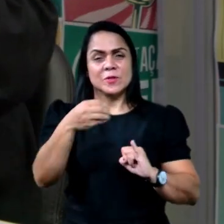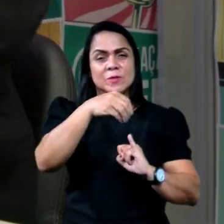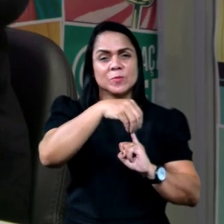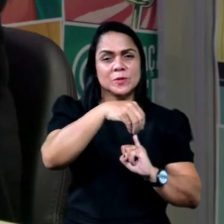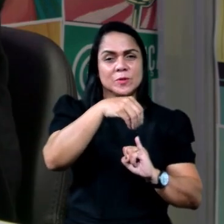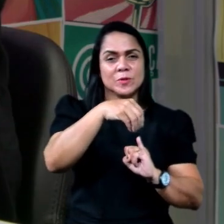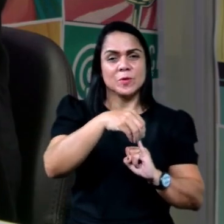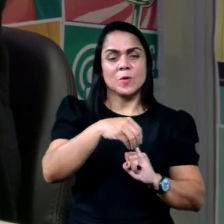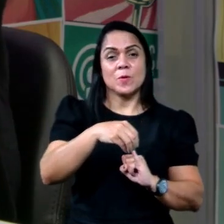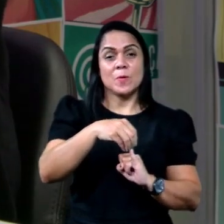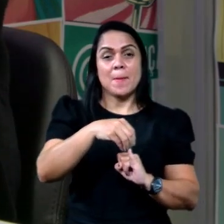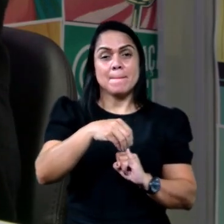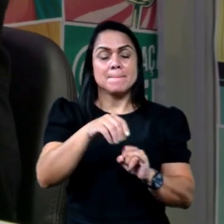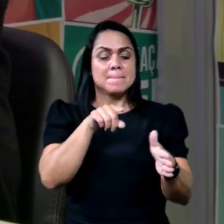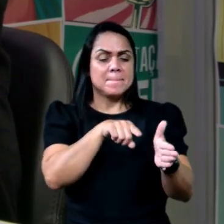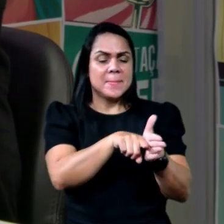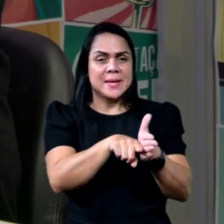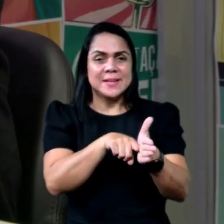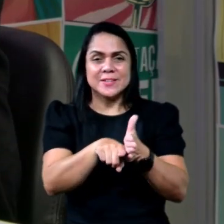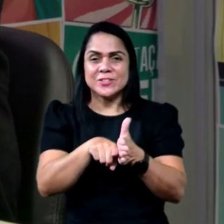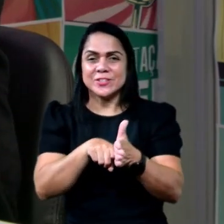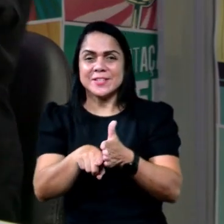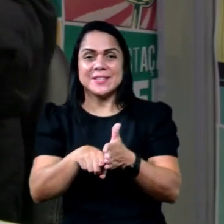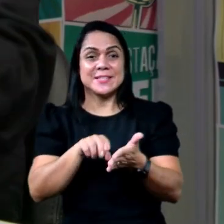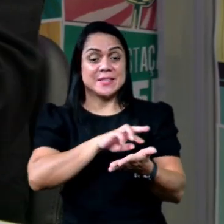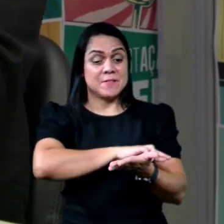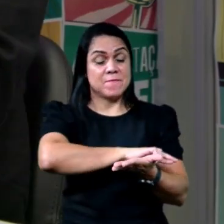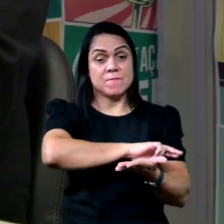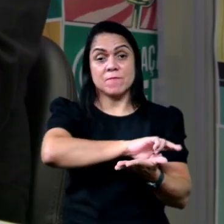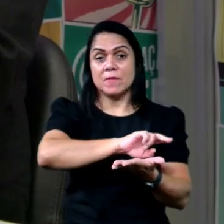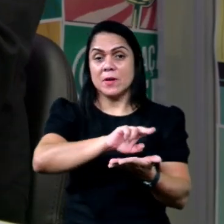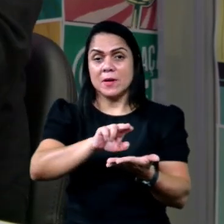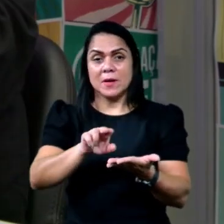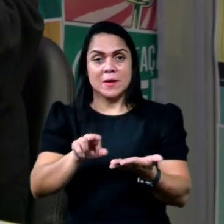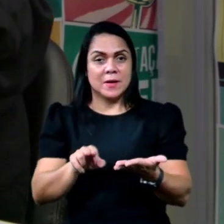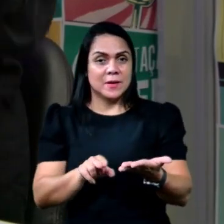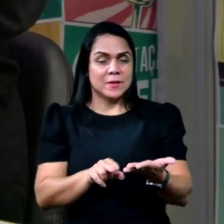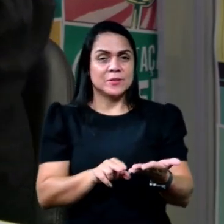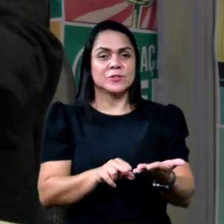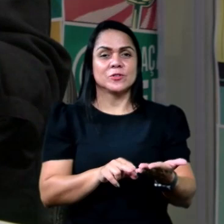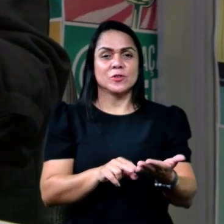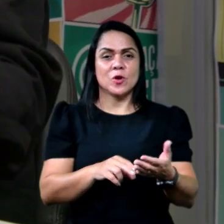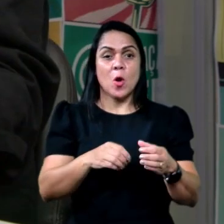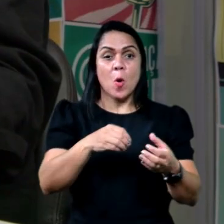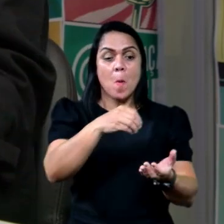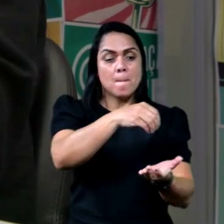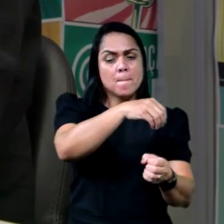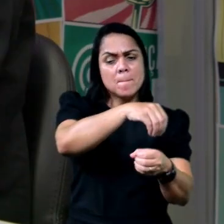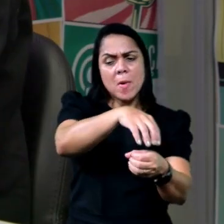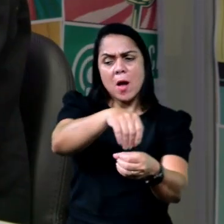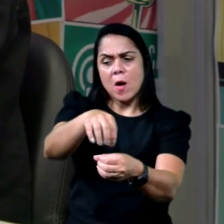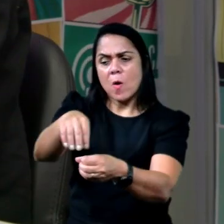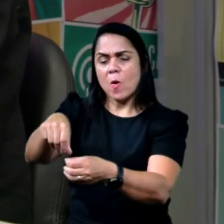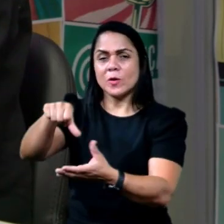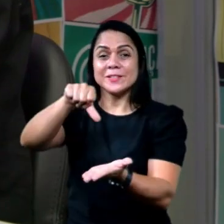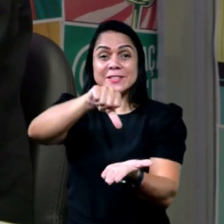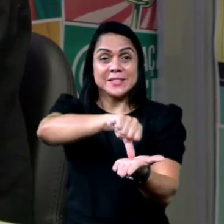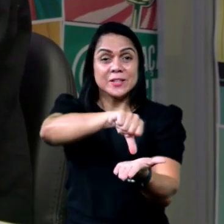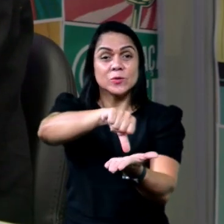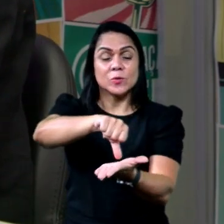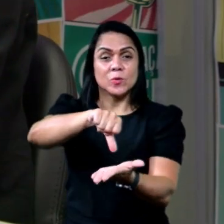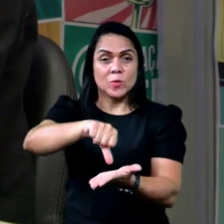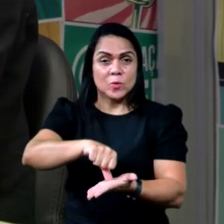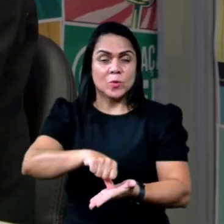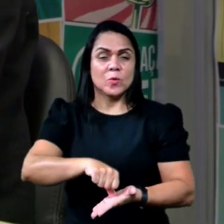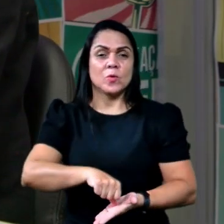Fabim, ele virou uma menção honrosa de resumo expandido, ele virou uma horta concreta dentro do nosso campus, com um